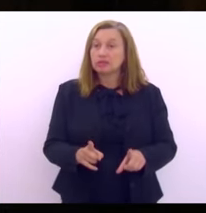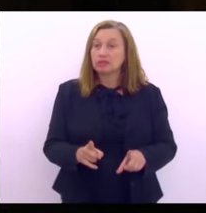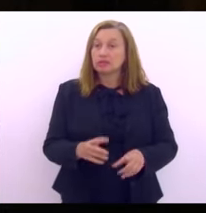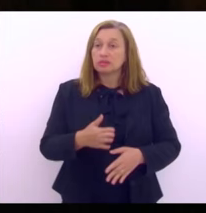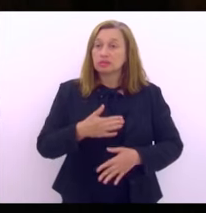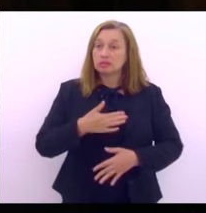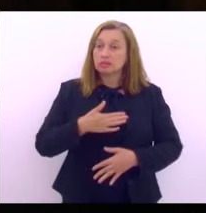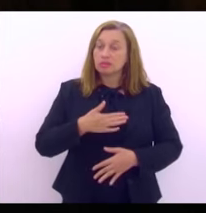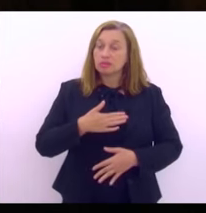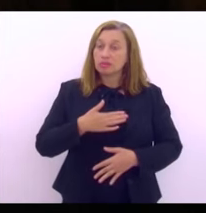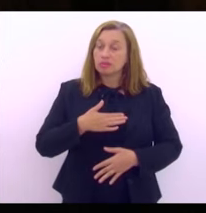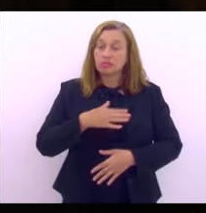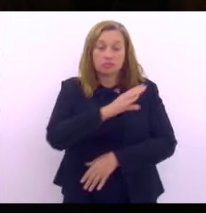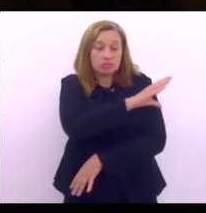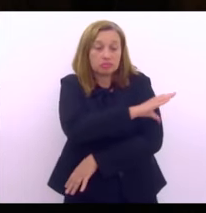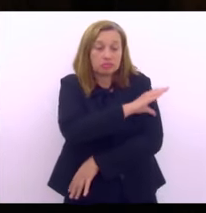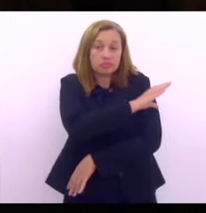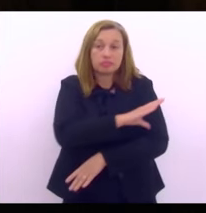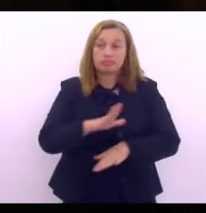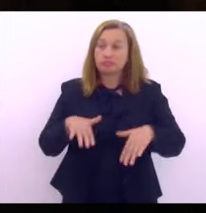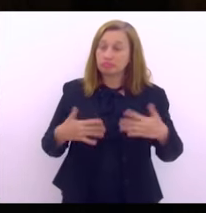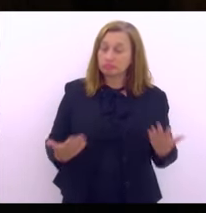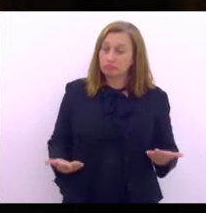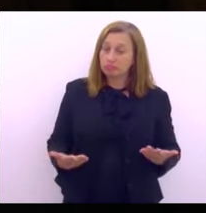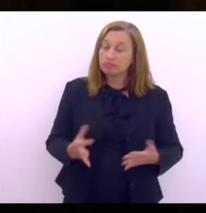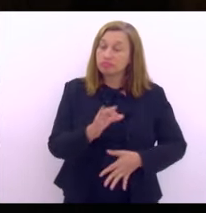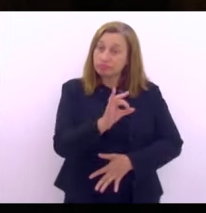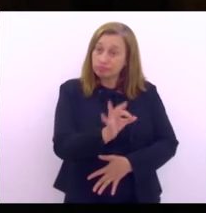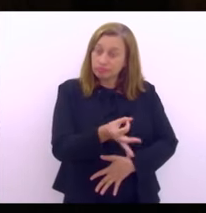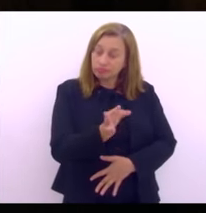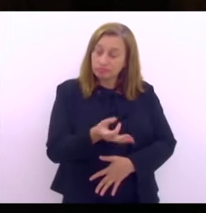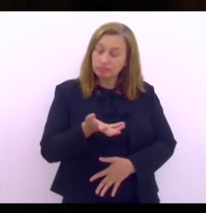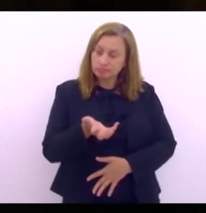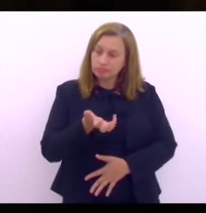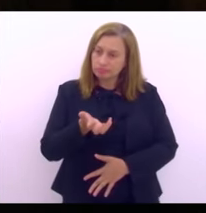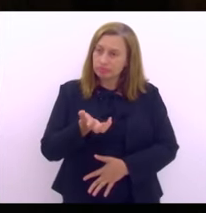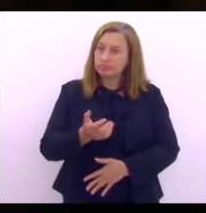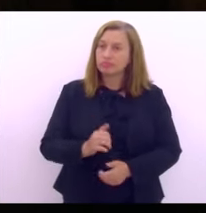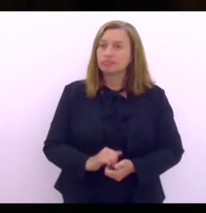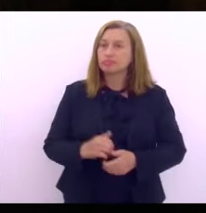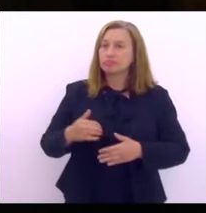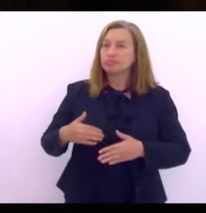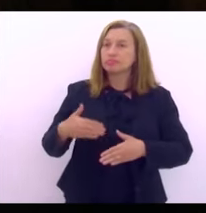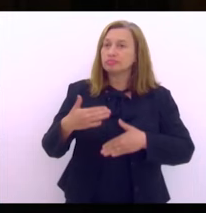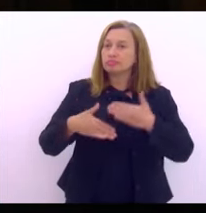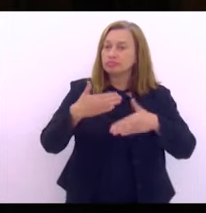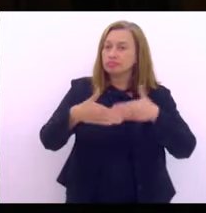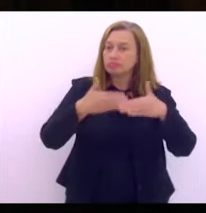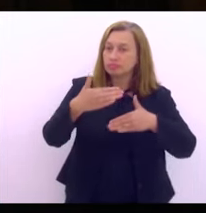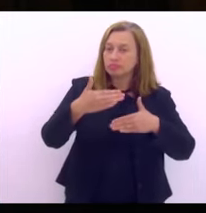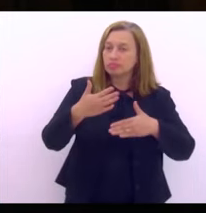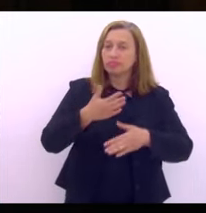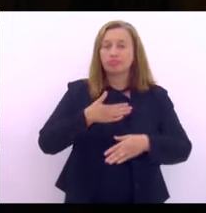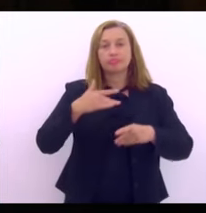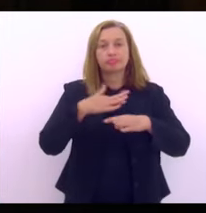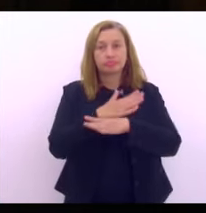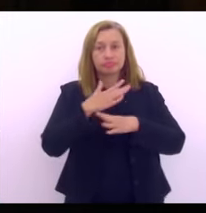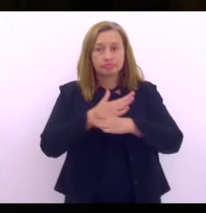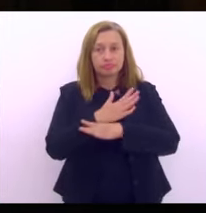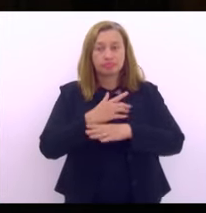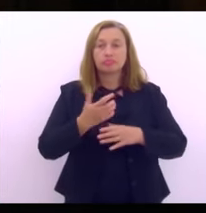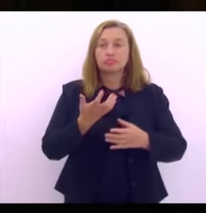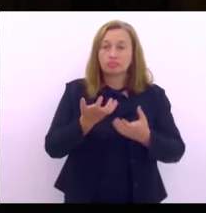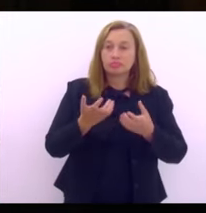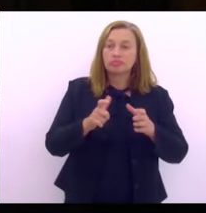eu me resido em Campos dos Goytacazes. Então, obviamente, que eu quero ver o progresso da minha cidade, eu quero que a minha cidade